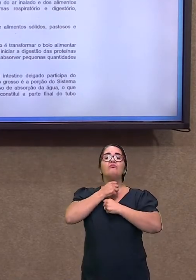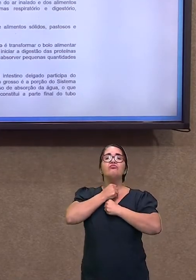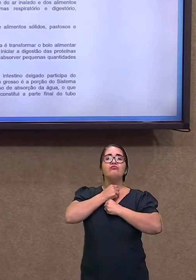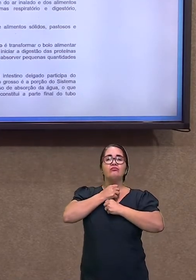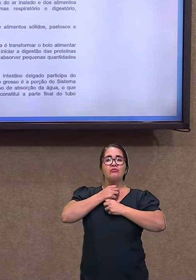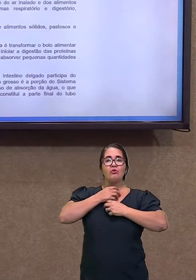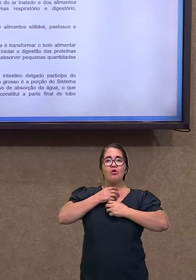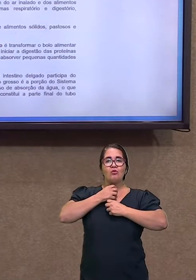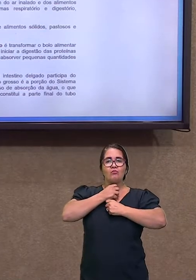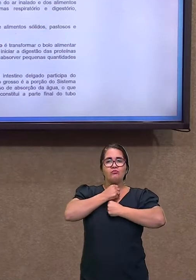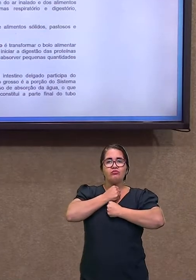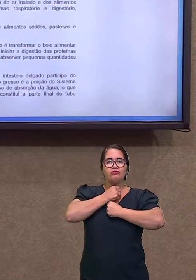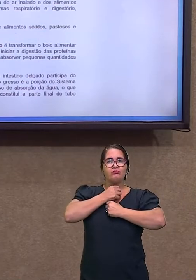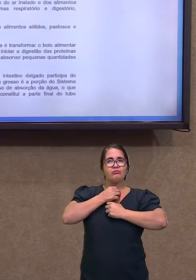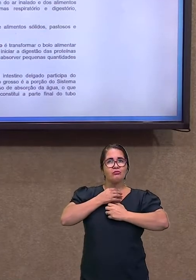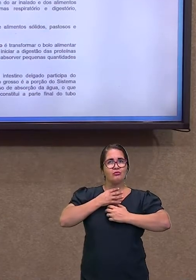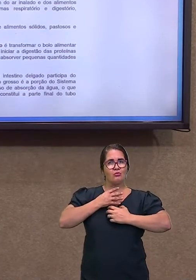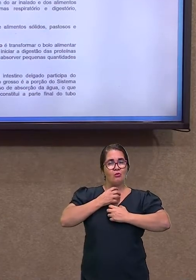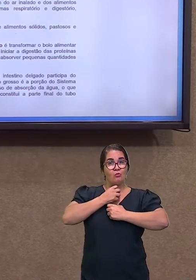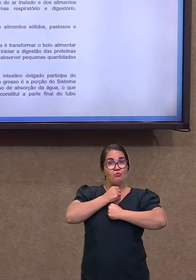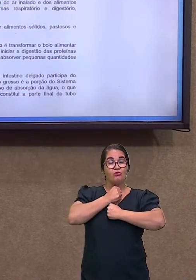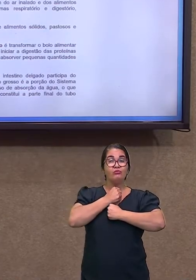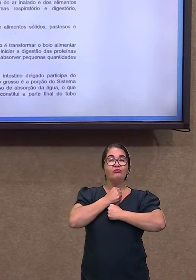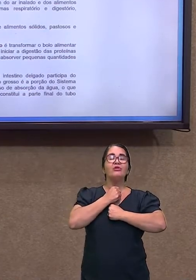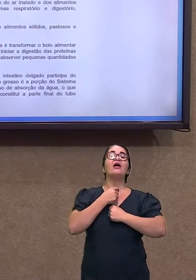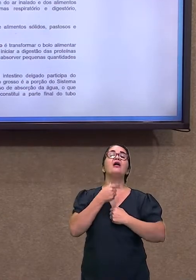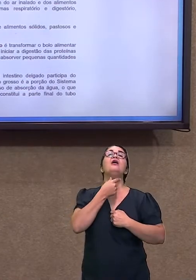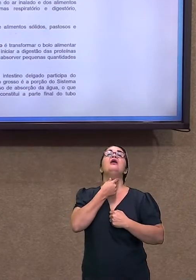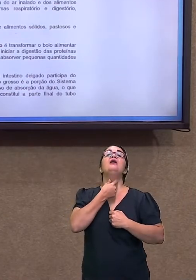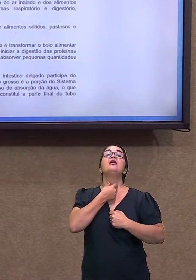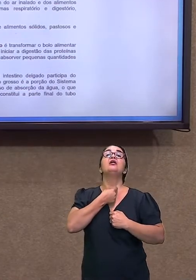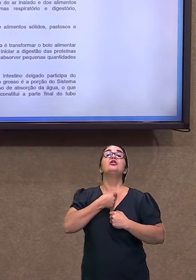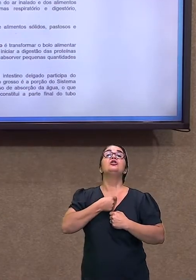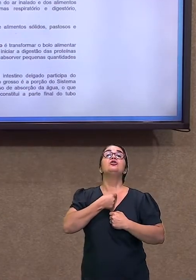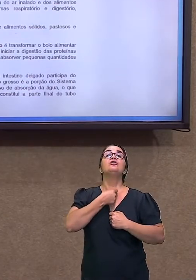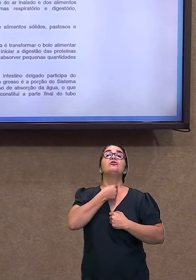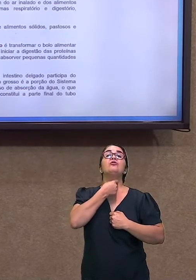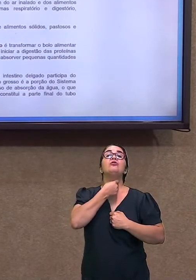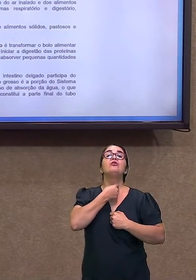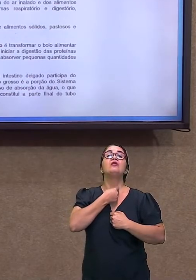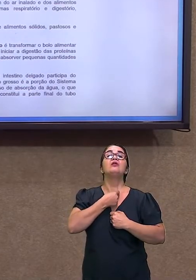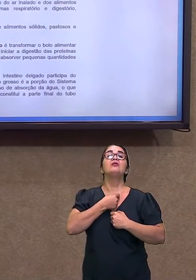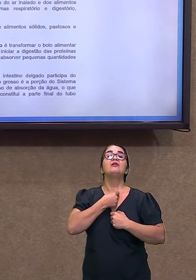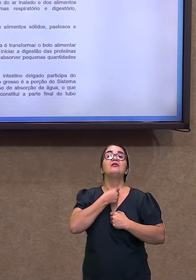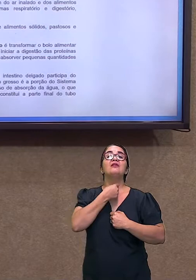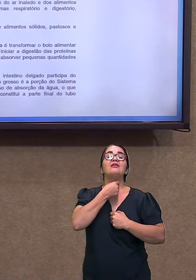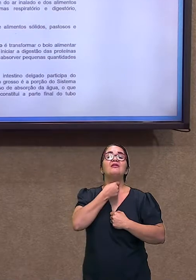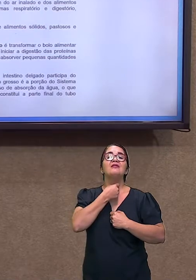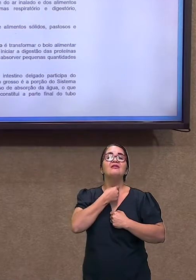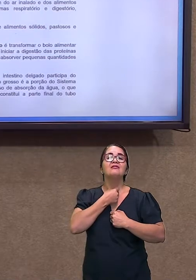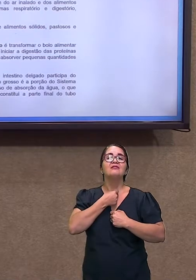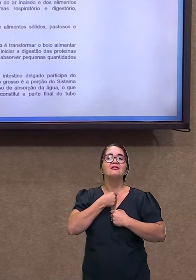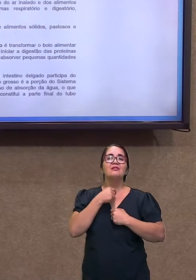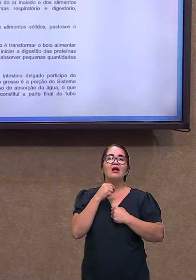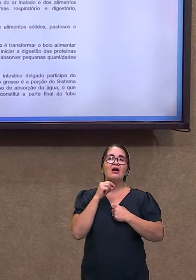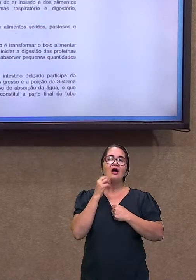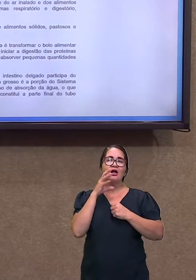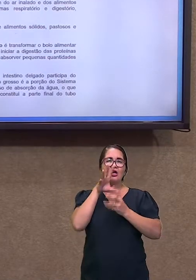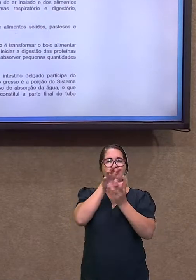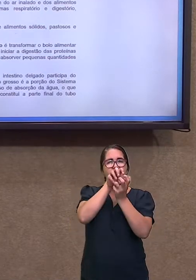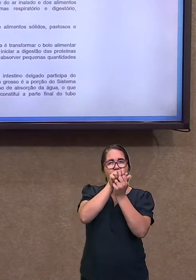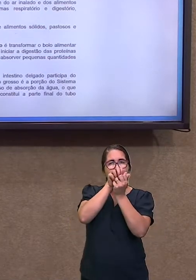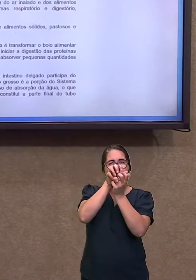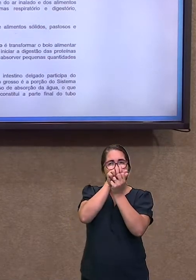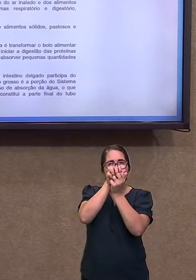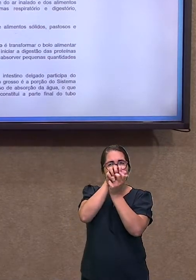gente vai, a sua faringe, o seu esôfago, ele vai sofrer um aperto, que é